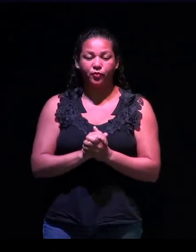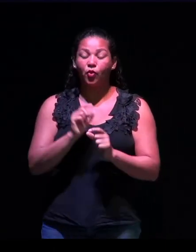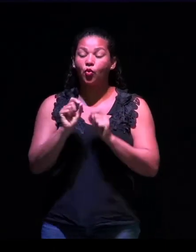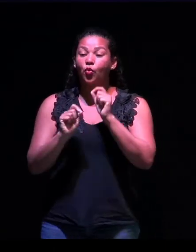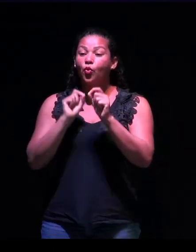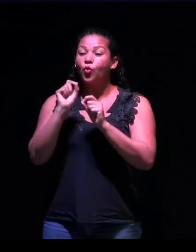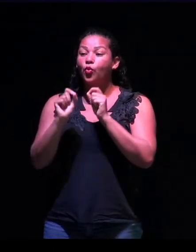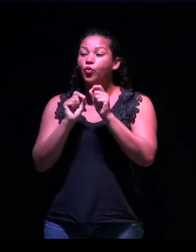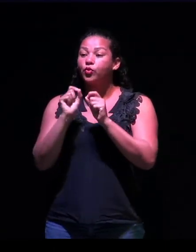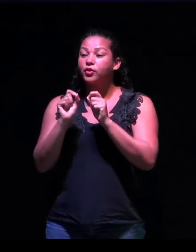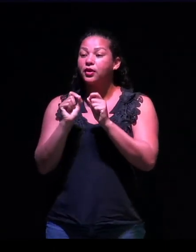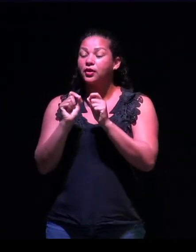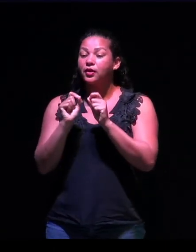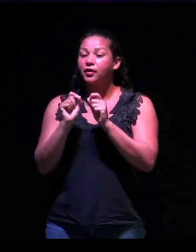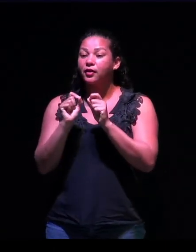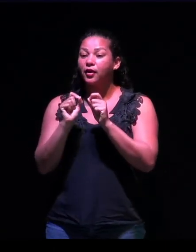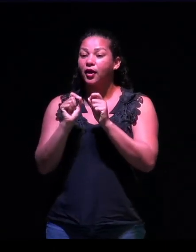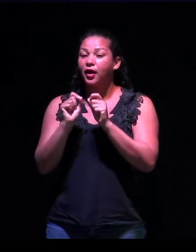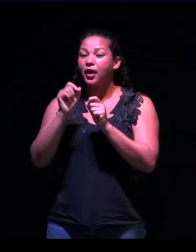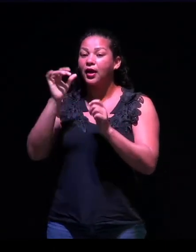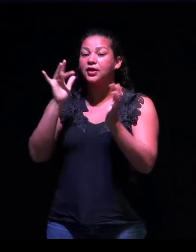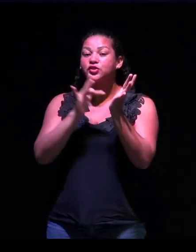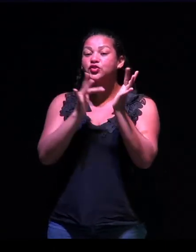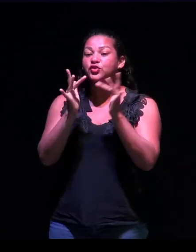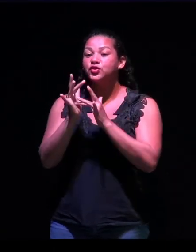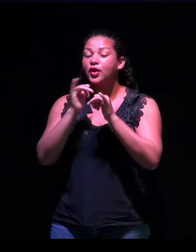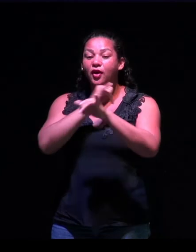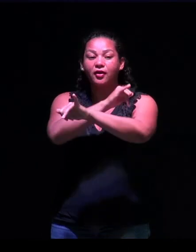diz? Façam isso, isso, isso.